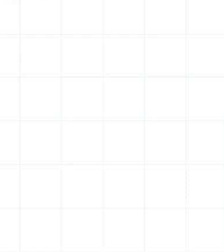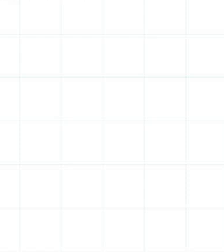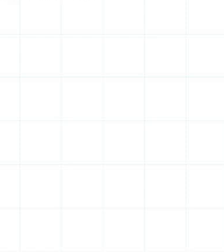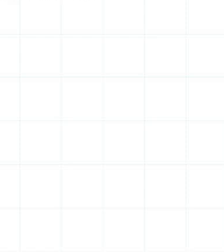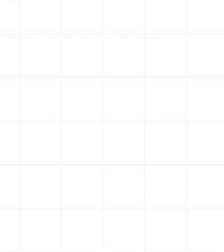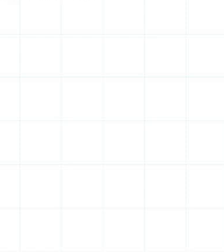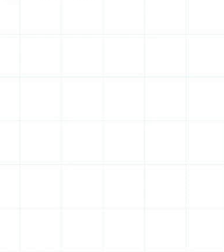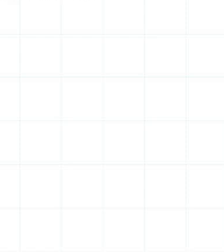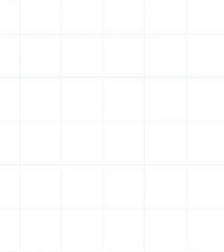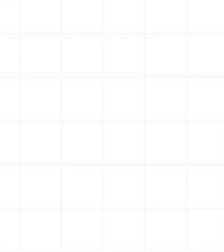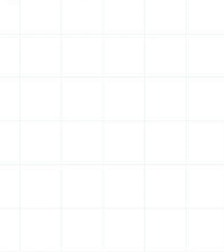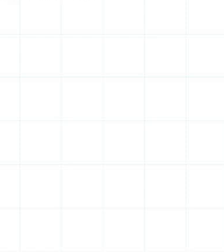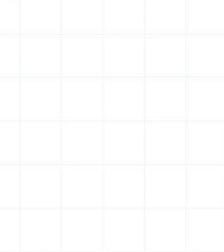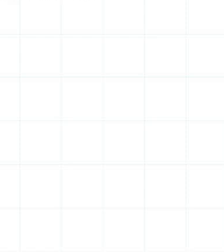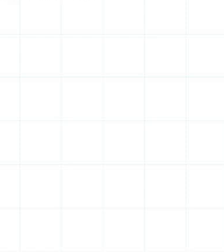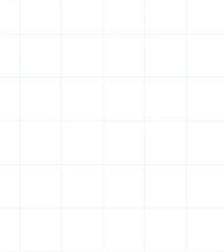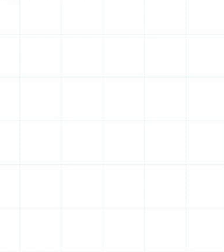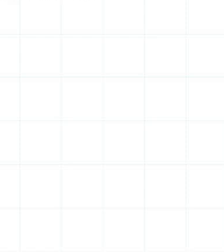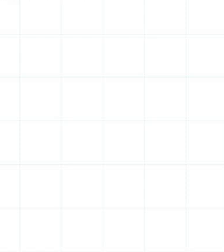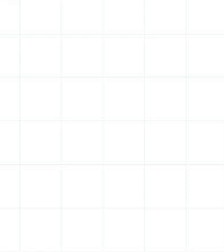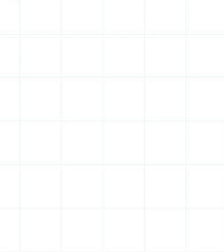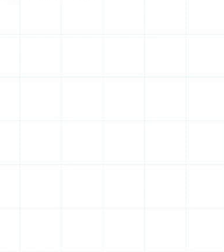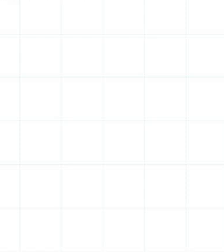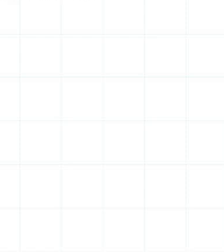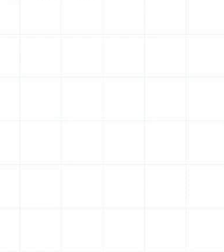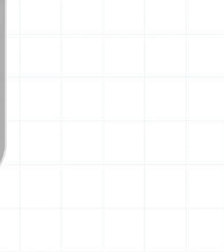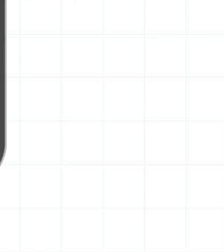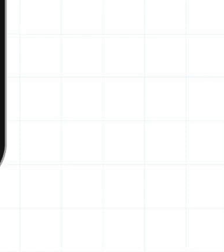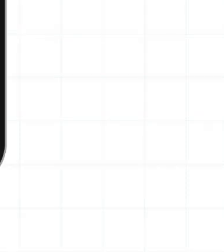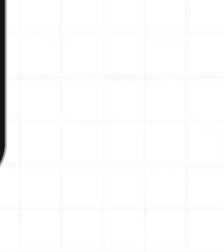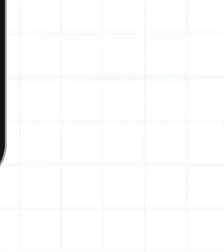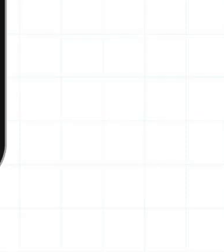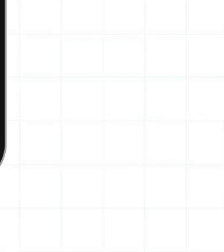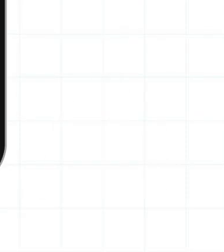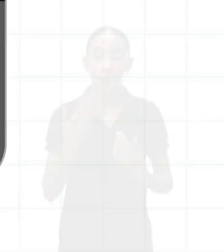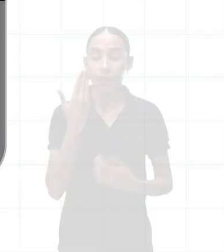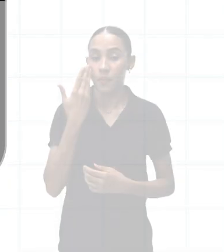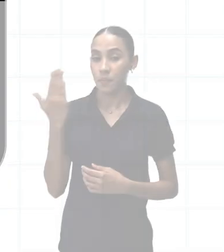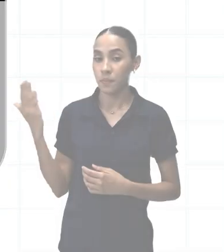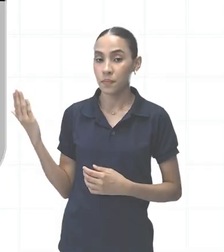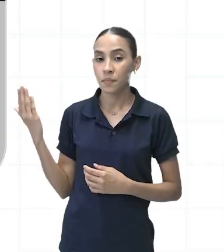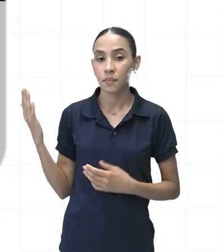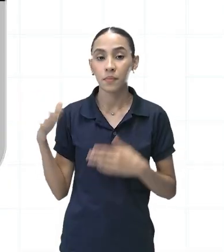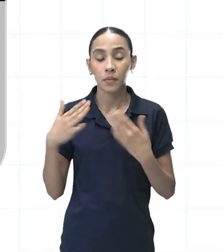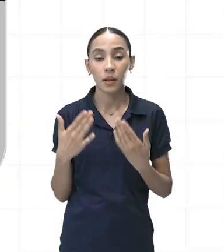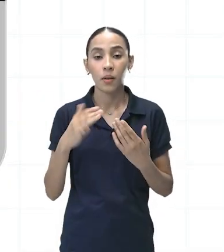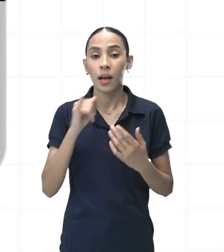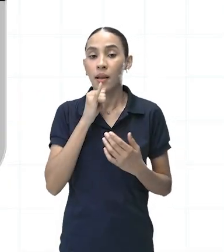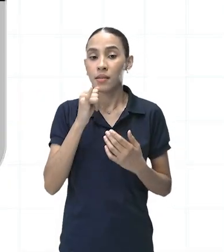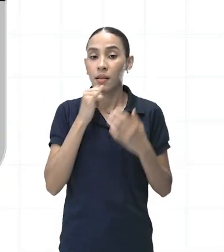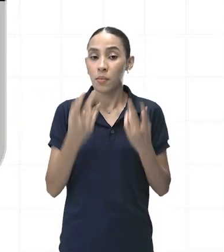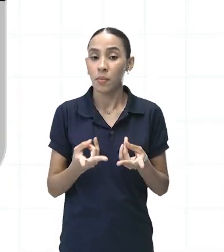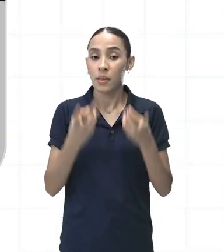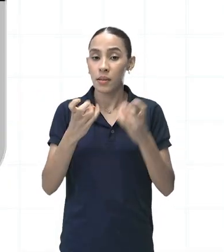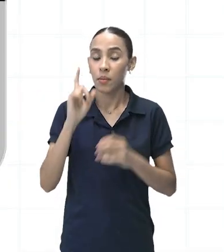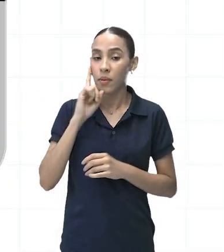inabitável. Acompanhem comigo agora, então, a representação desse campo magnético. Então, vejam vocês aqui o nosso